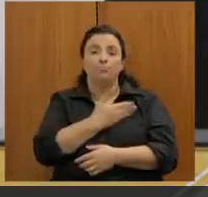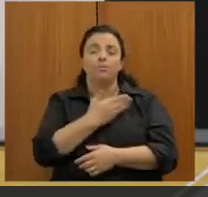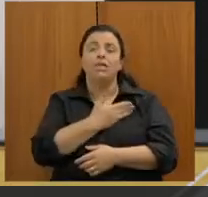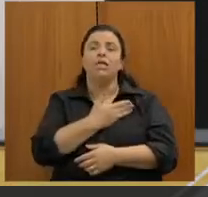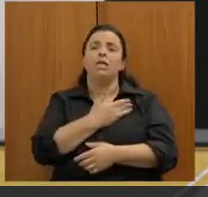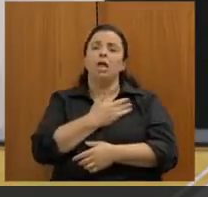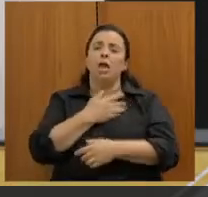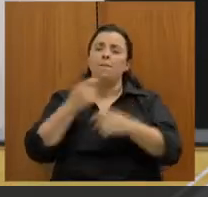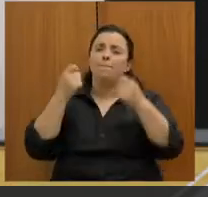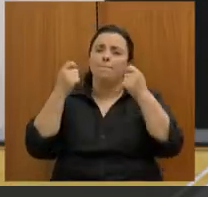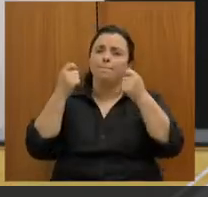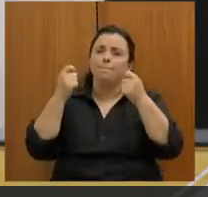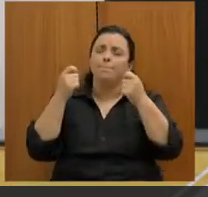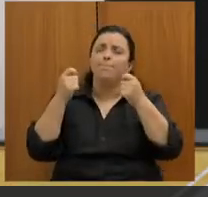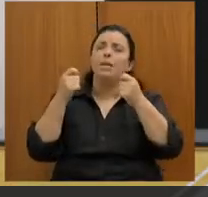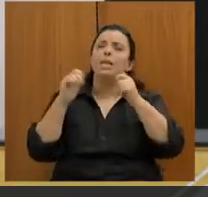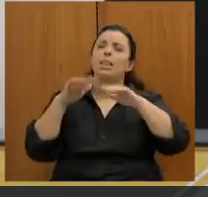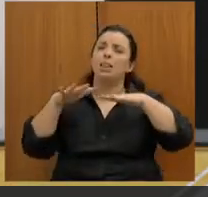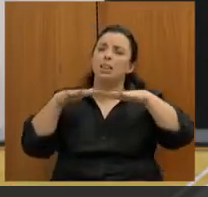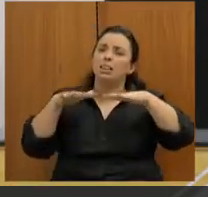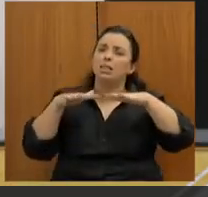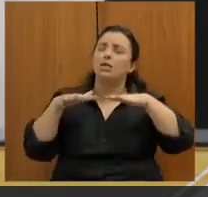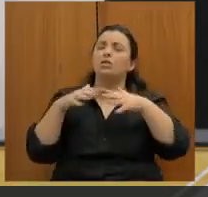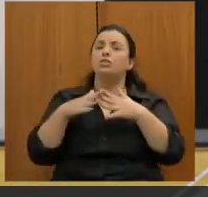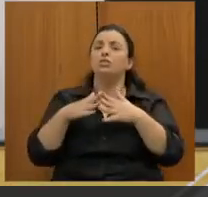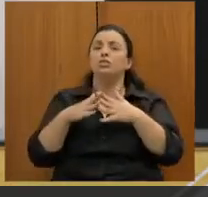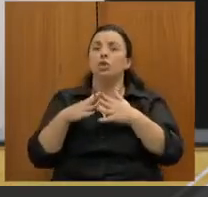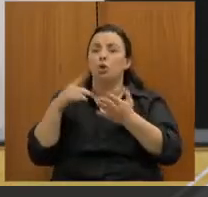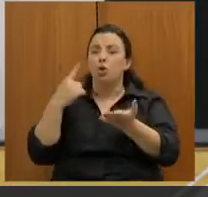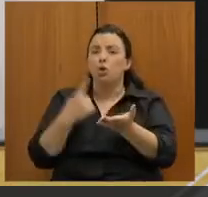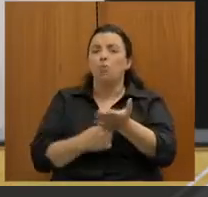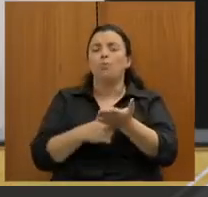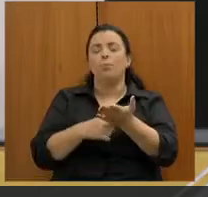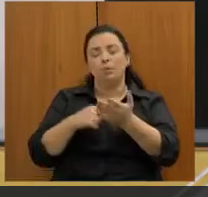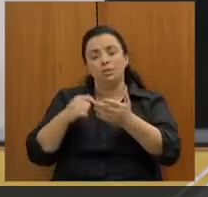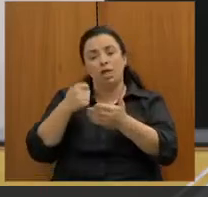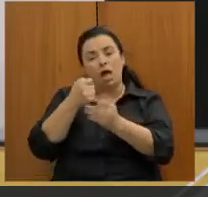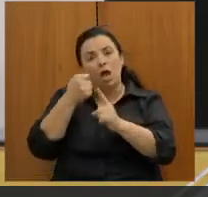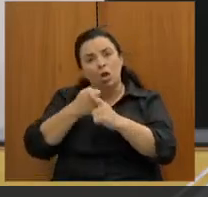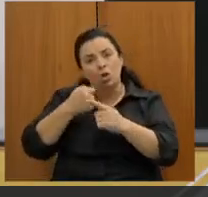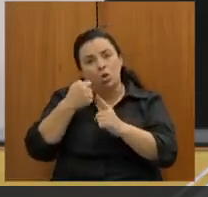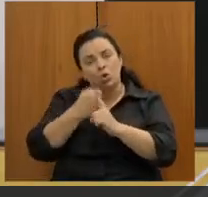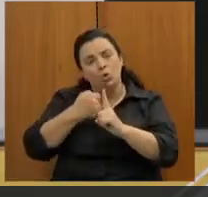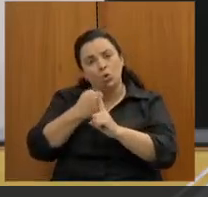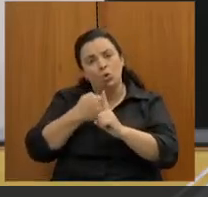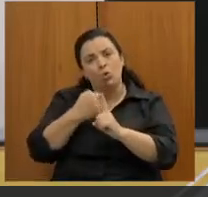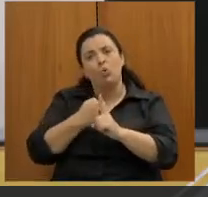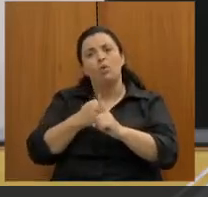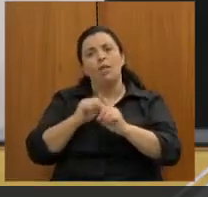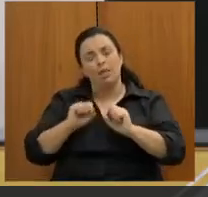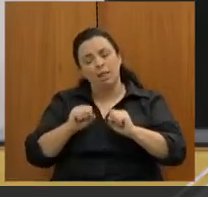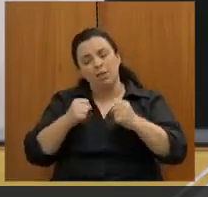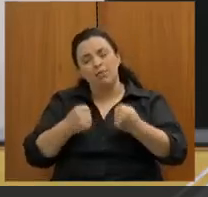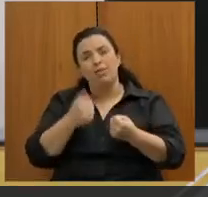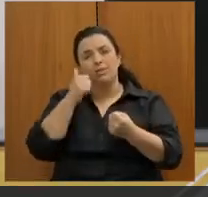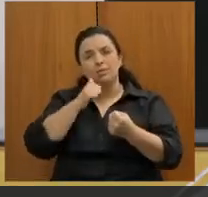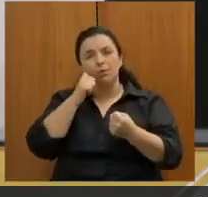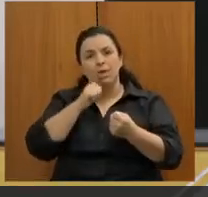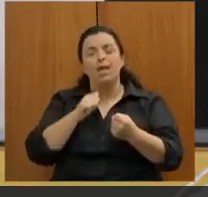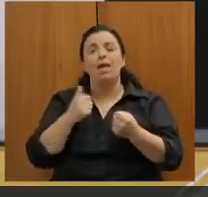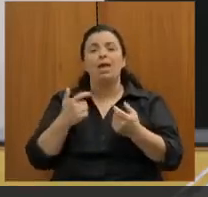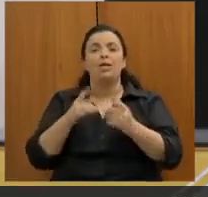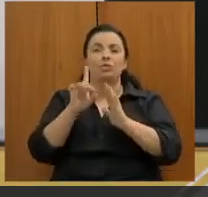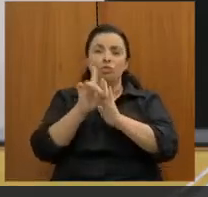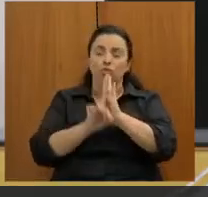comprometida com a luta em defesa das mulheres contra a violência representante de uma região